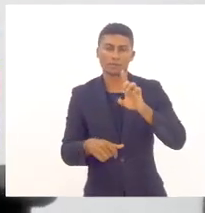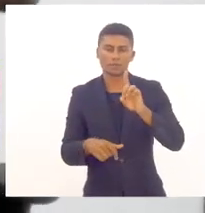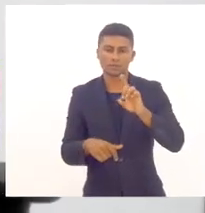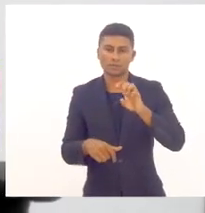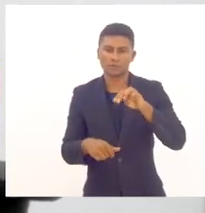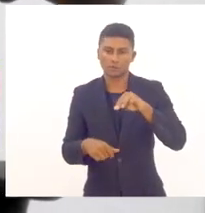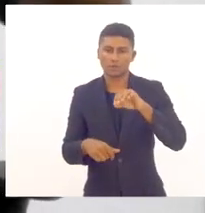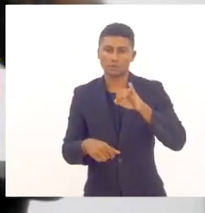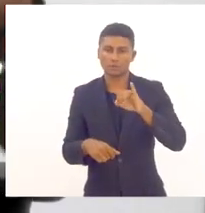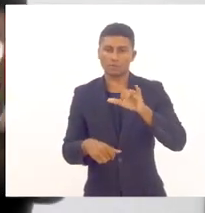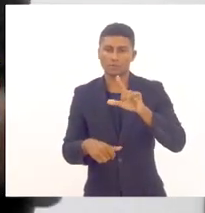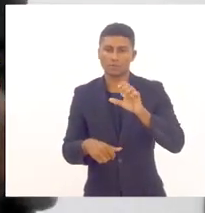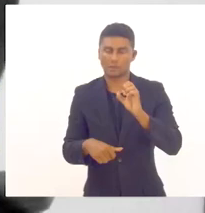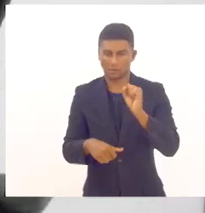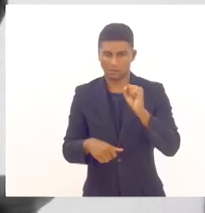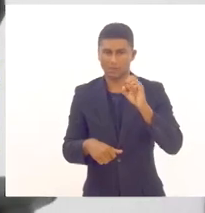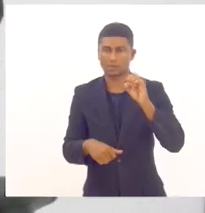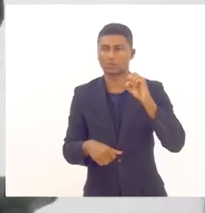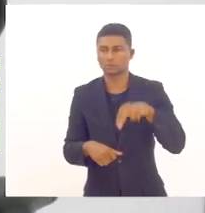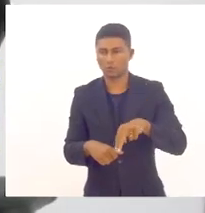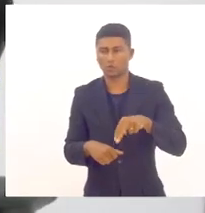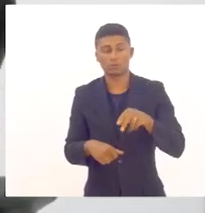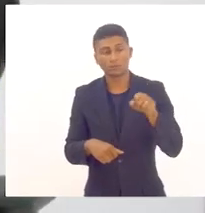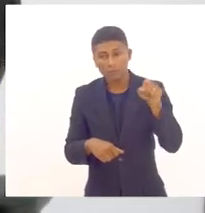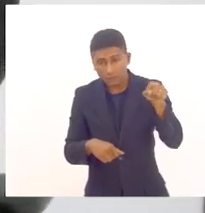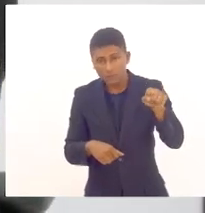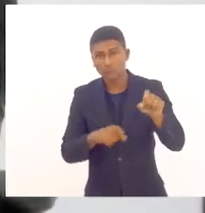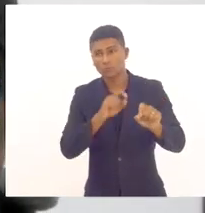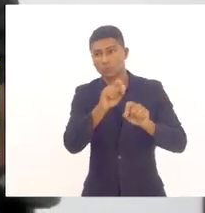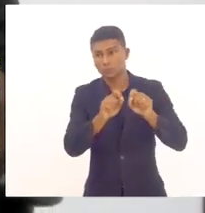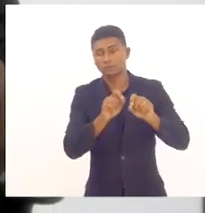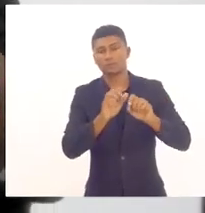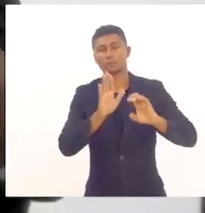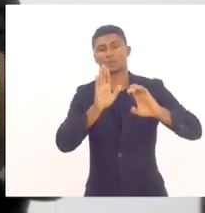Edmilson disponibilizou emenda e